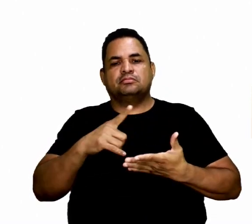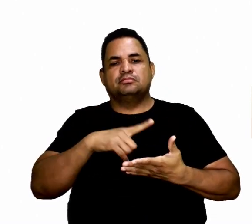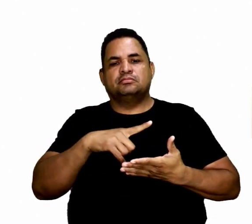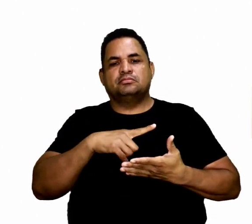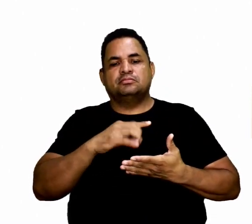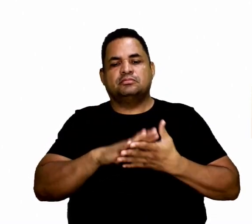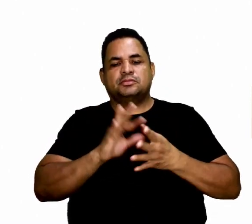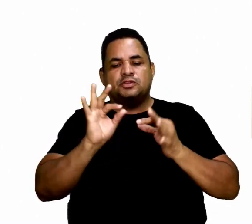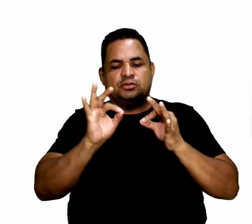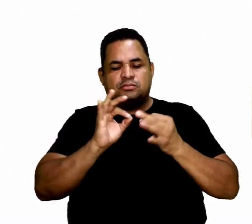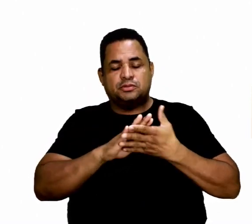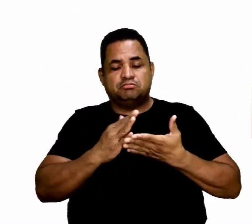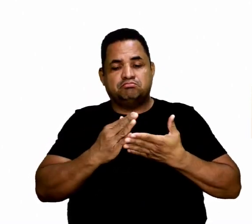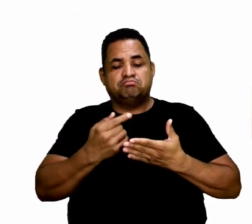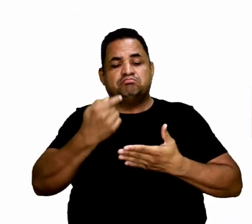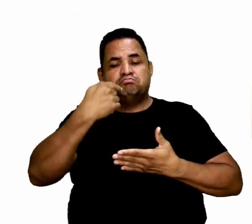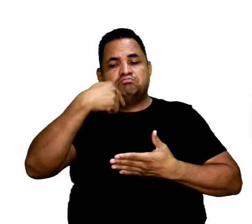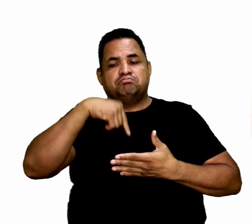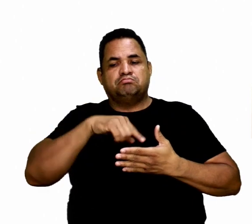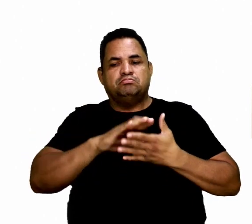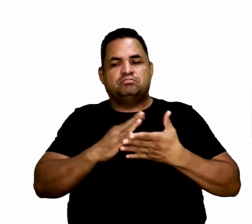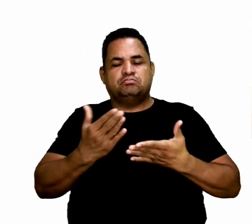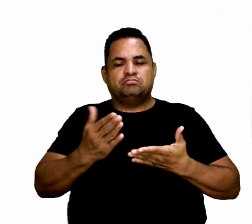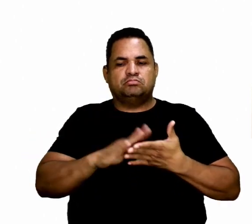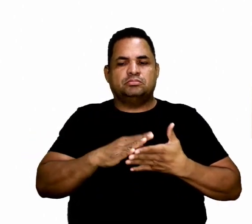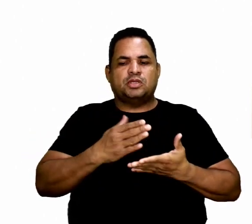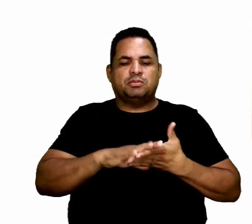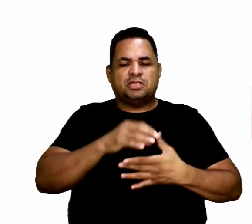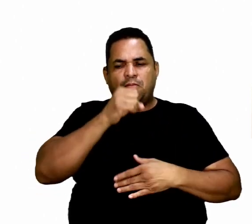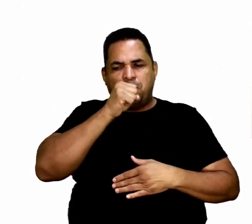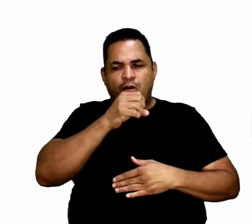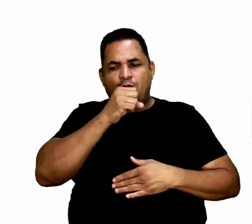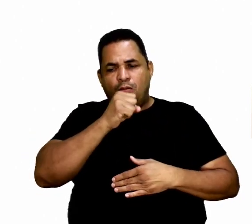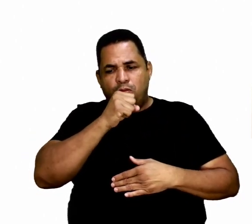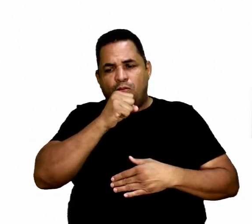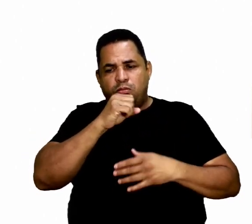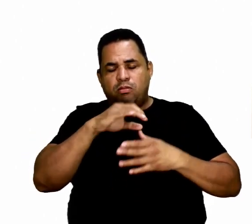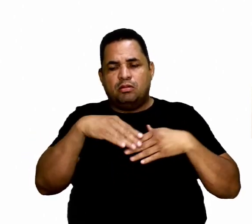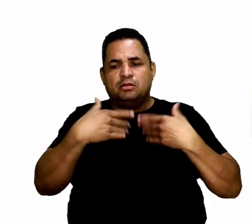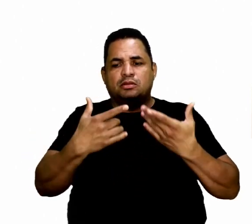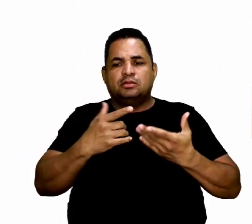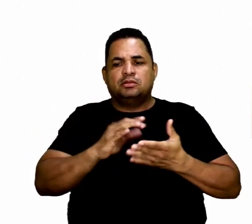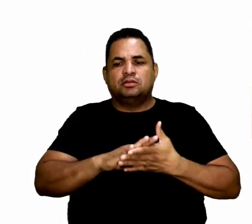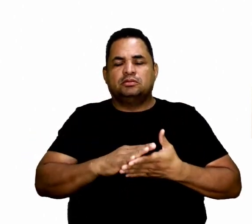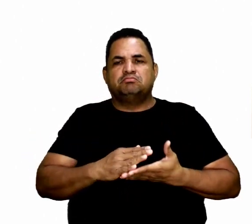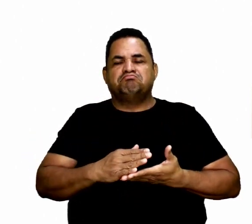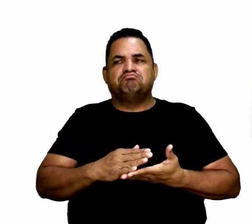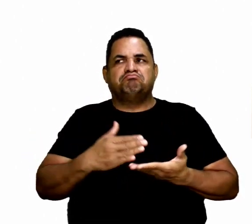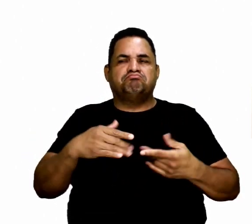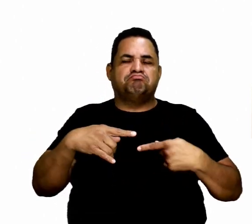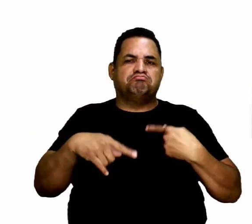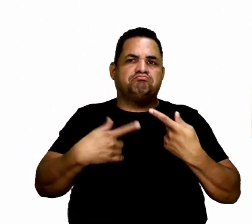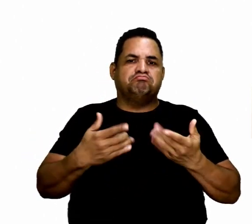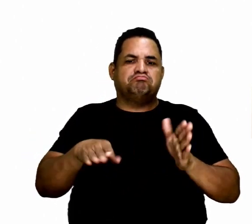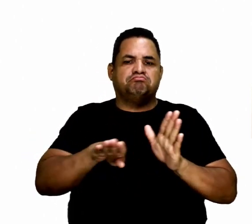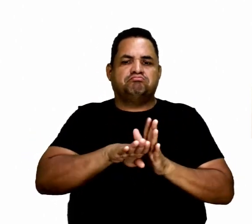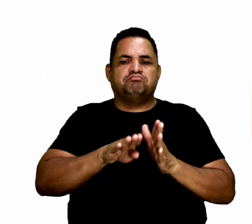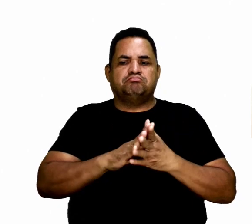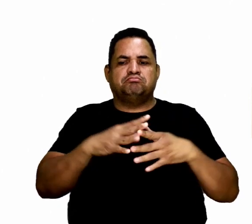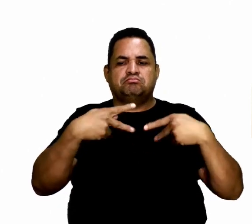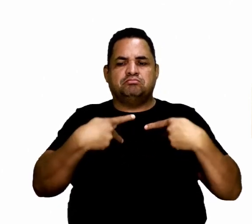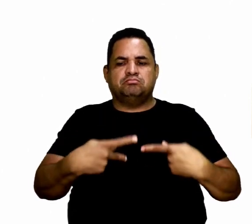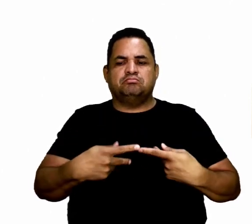agente infeccioso, tá? Vai causar ali um transtorno, a criança vai começar a tossir e até que chegue no veredito lá da presença desse corpo